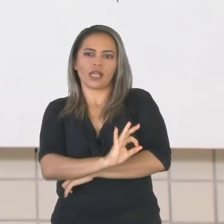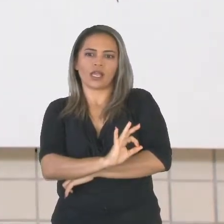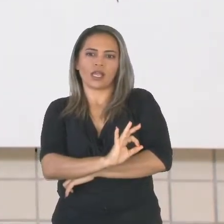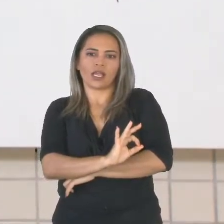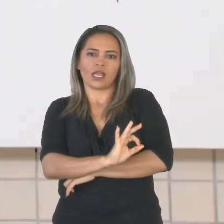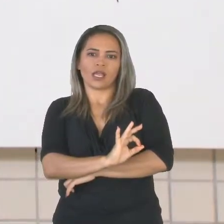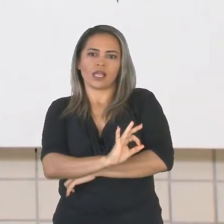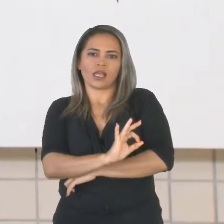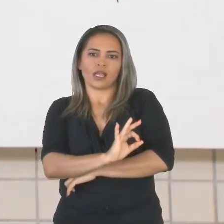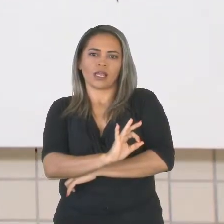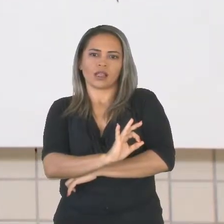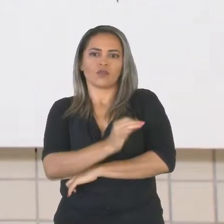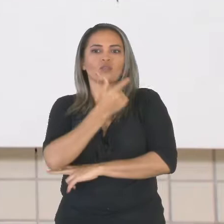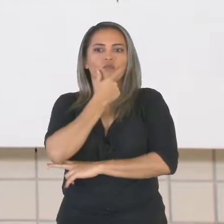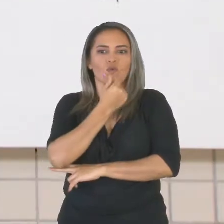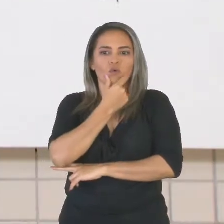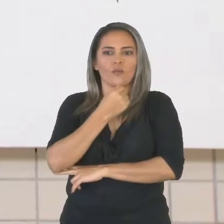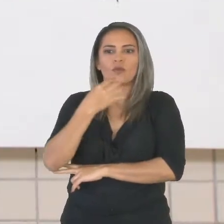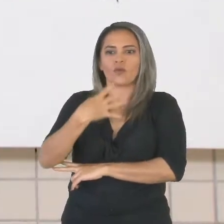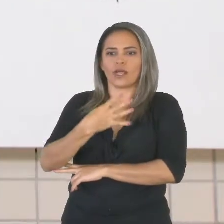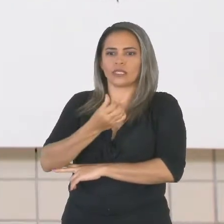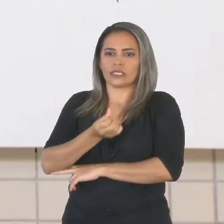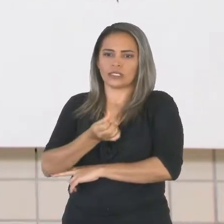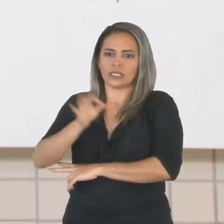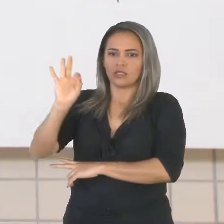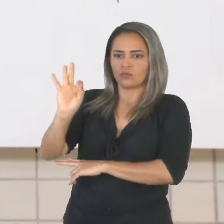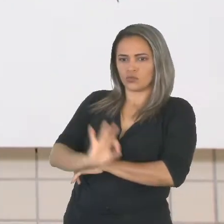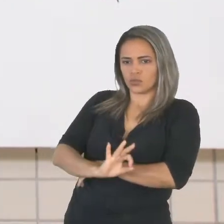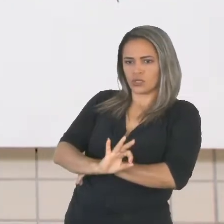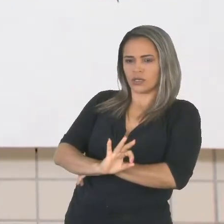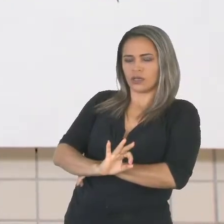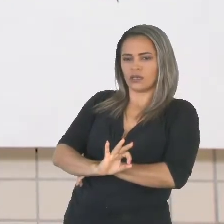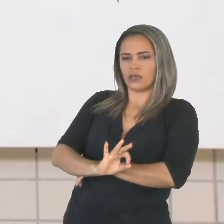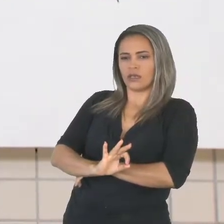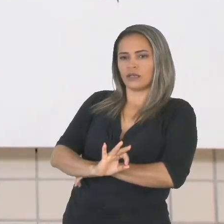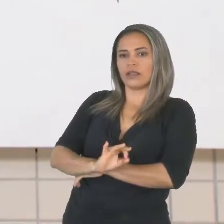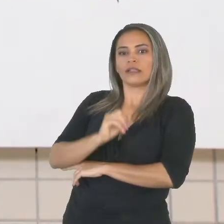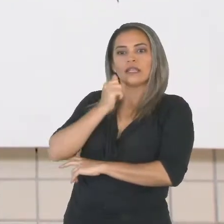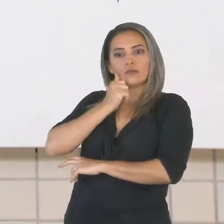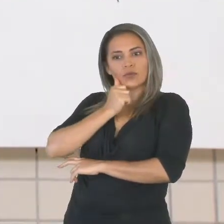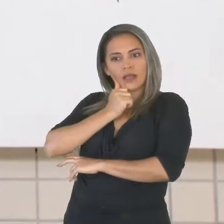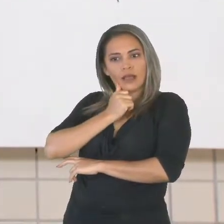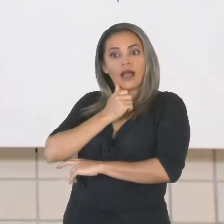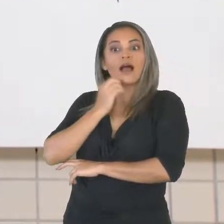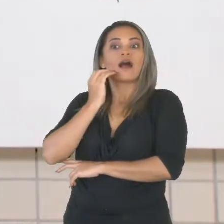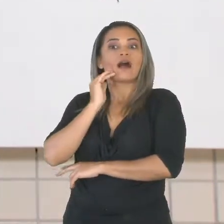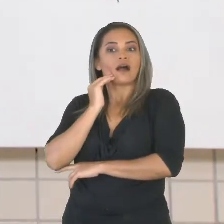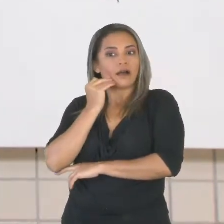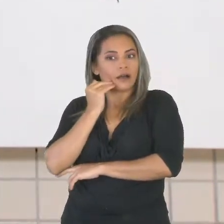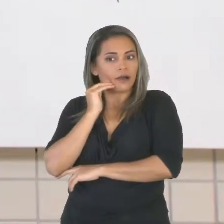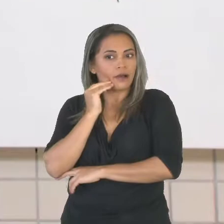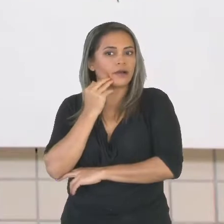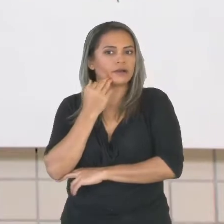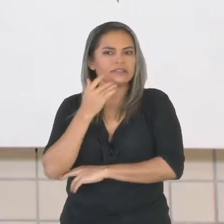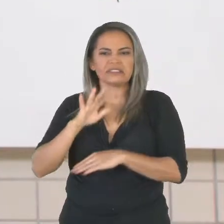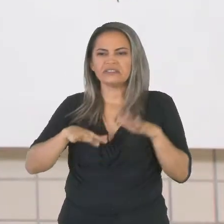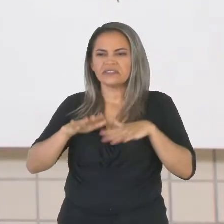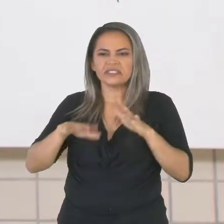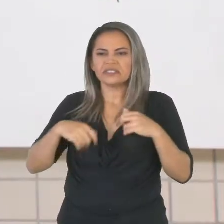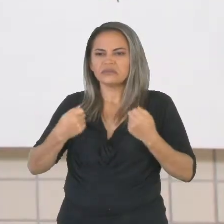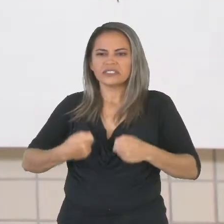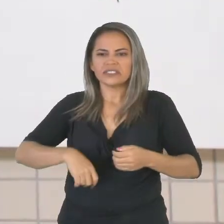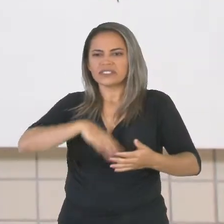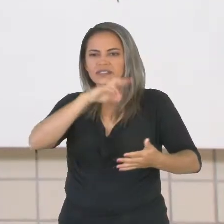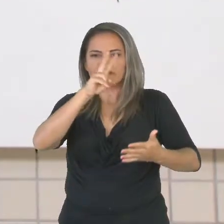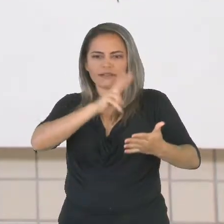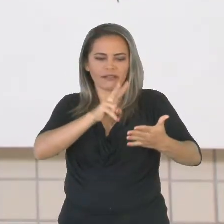sexo masculino, 46% são do sexo feminino. Então ele já começa, ele às vezes não precisa nem ler toda